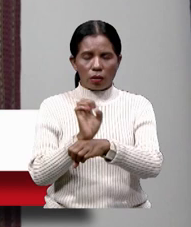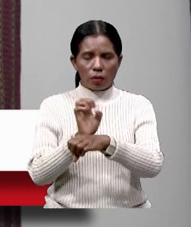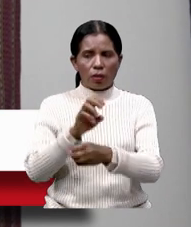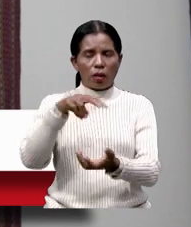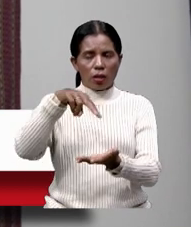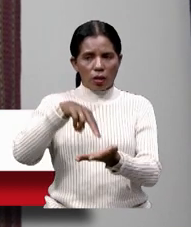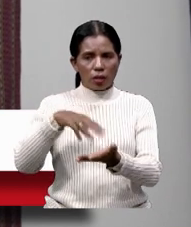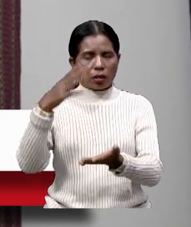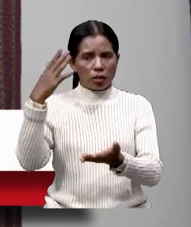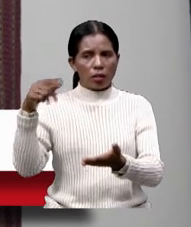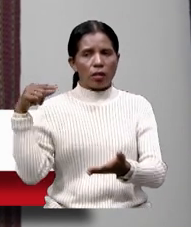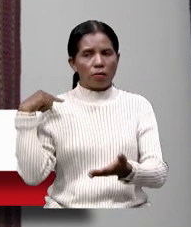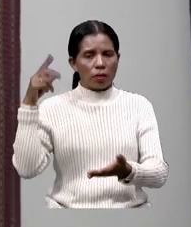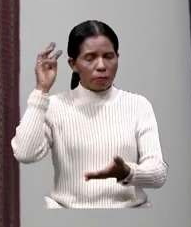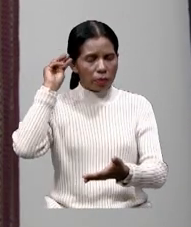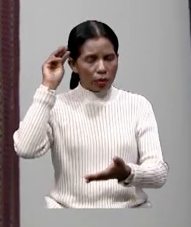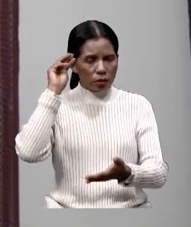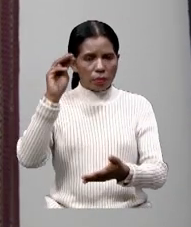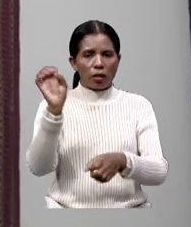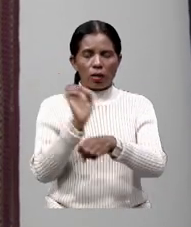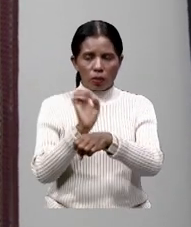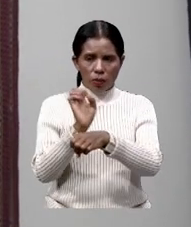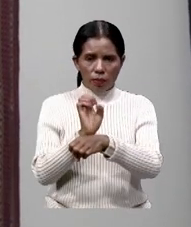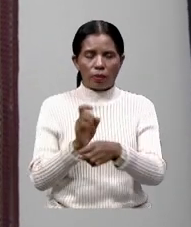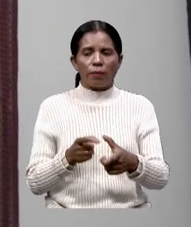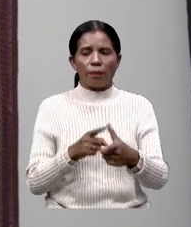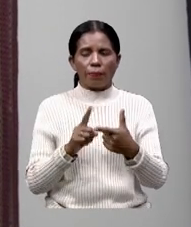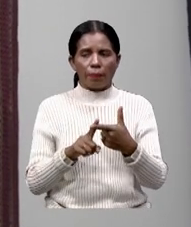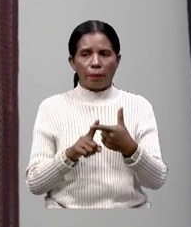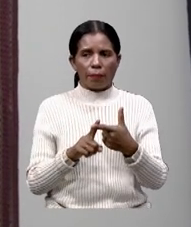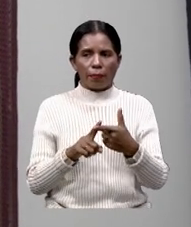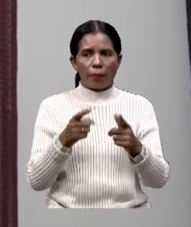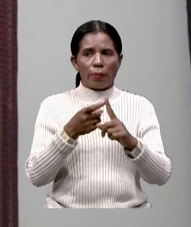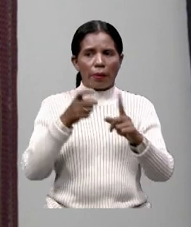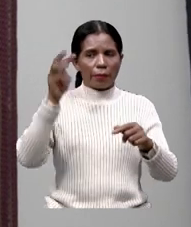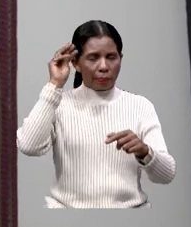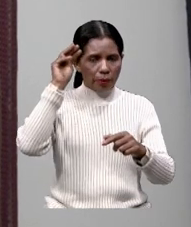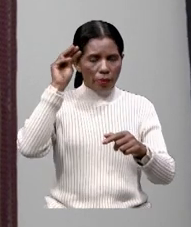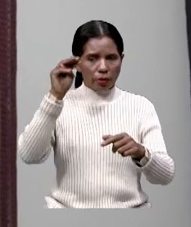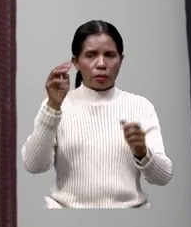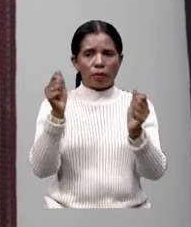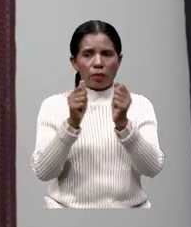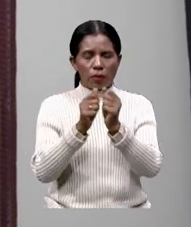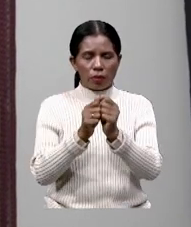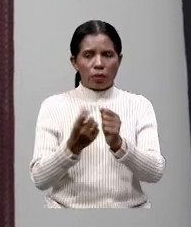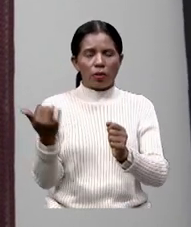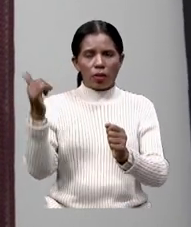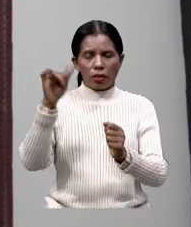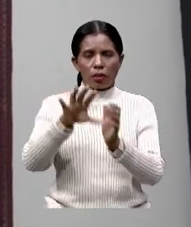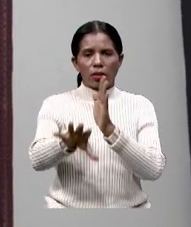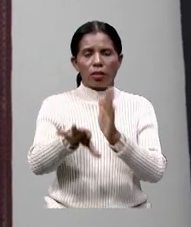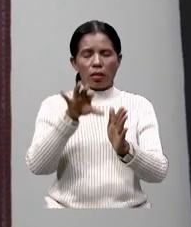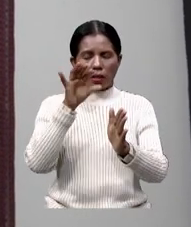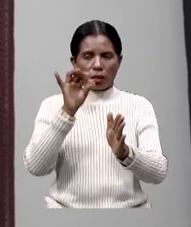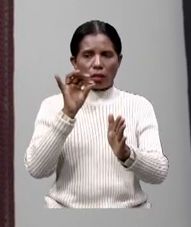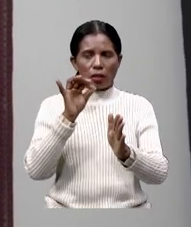ia gabinete ministro coordenador assuntos econômicos e depois o sida ministro o sira se nomeia